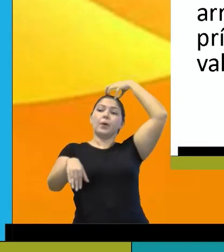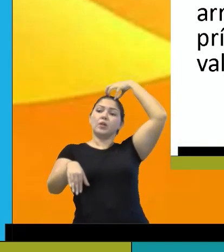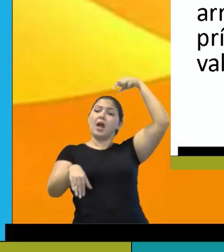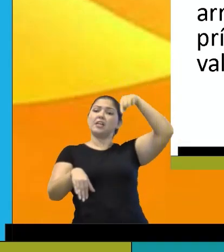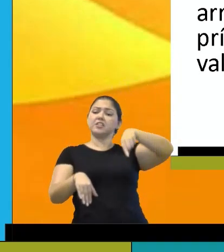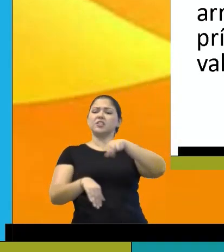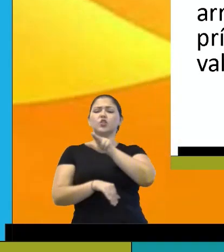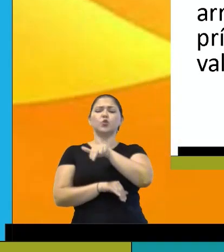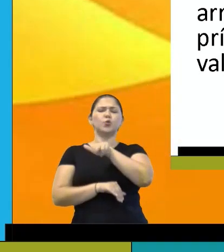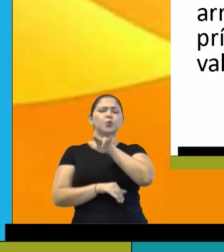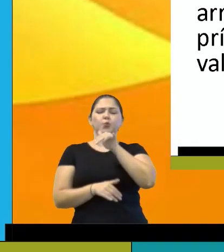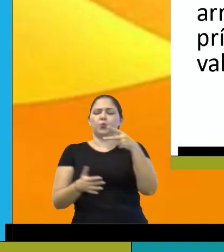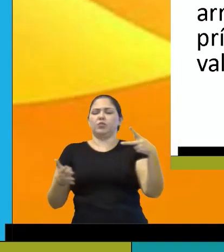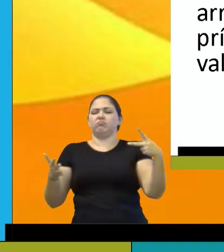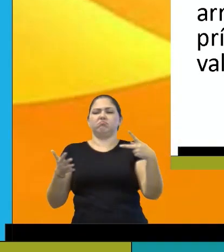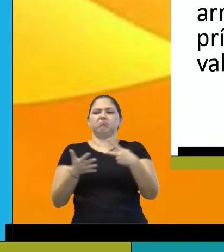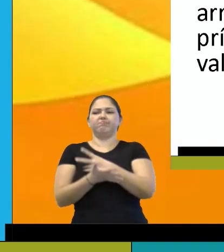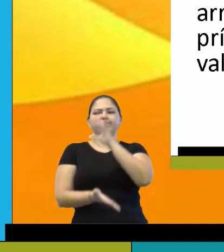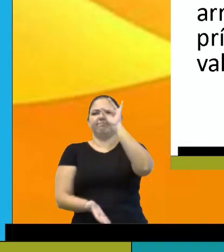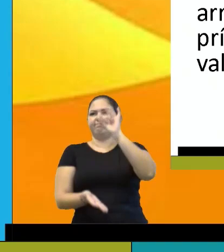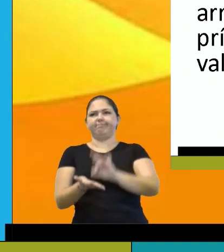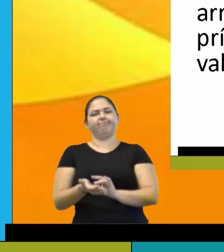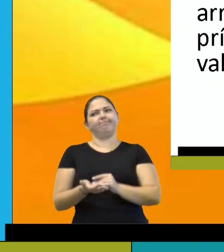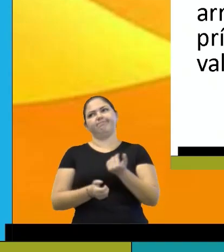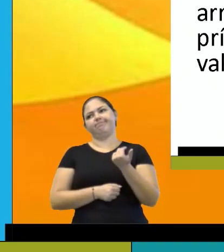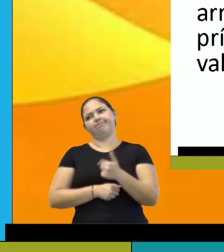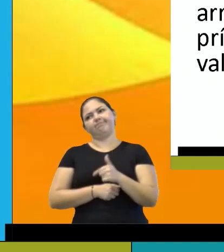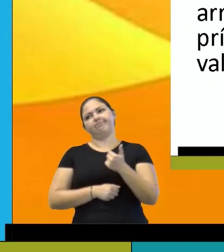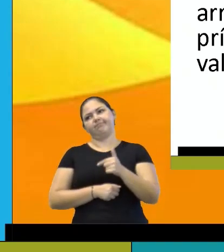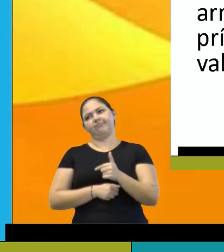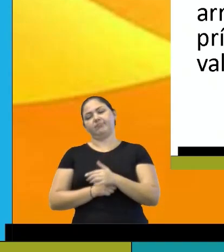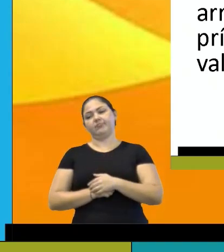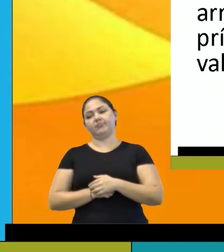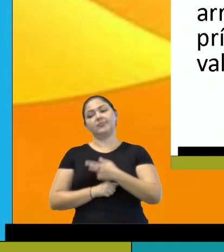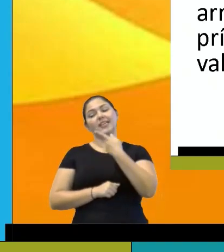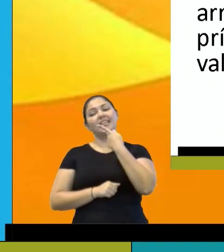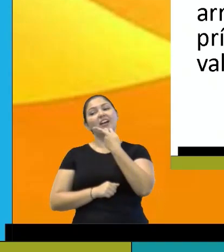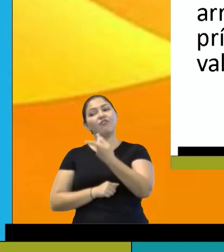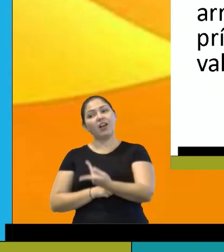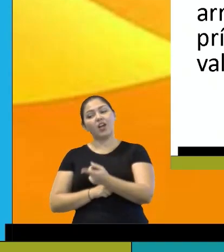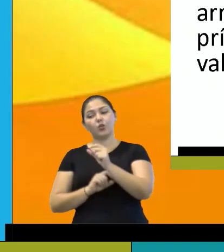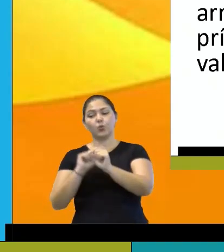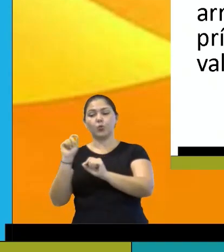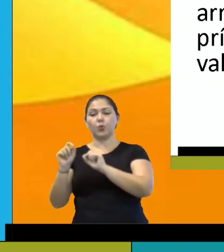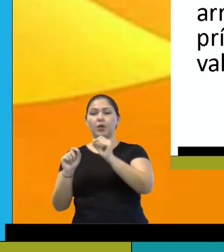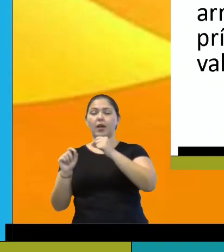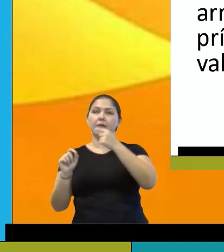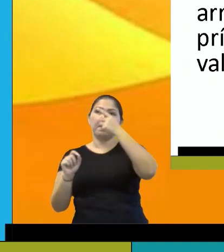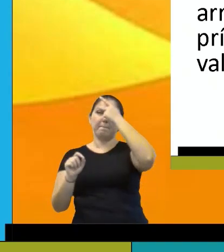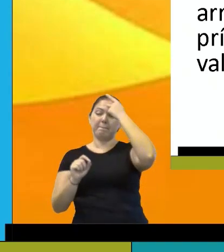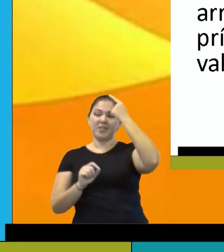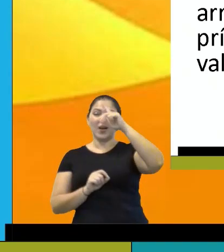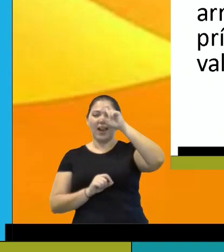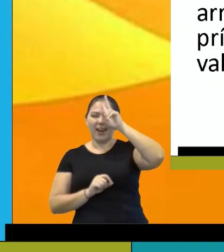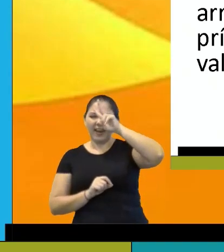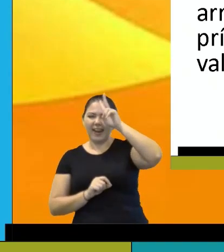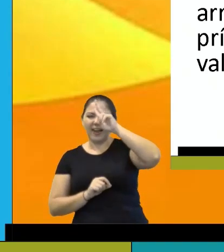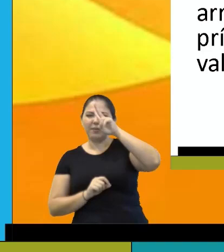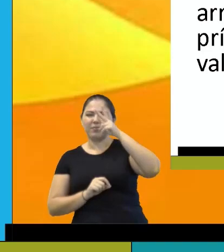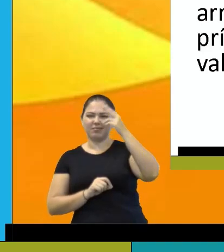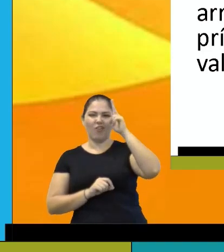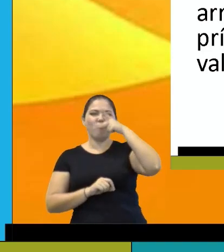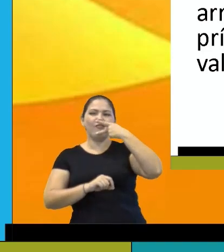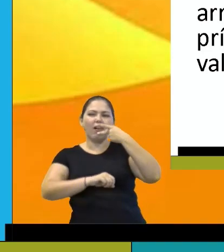aqui uma menção aos pensadores utópicos, tá? Que eu disse para vocês no